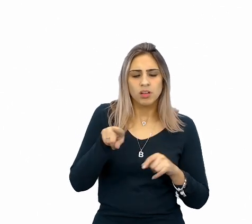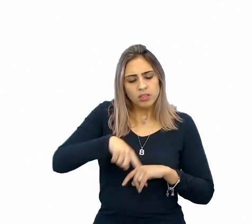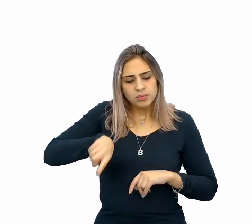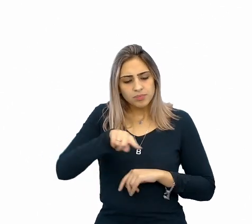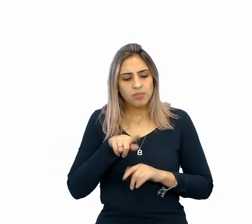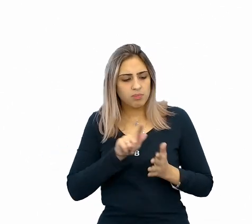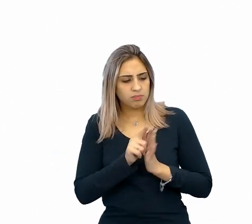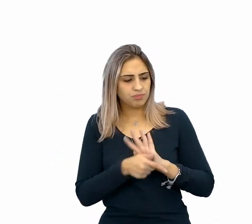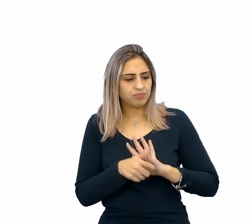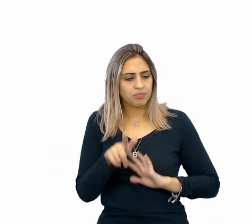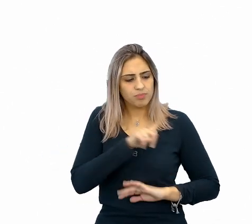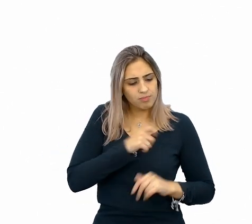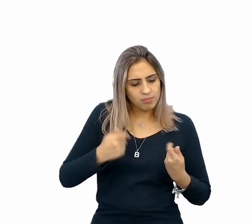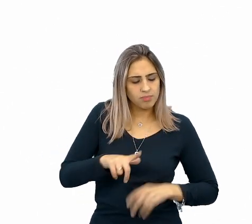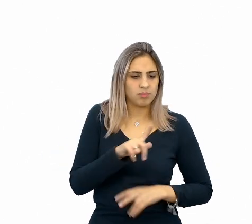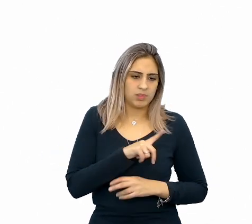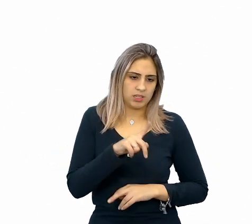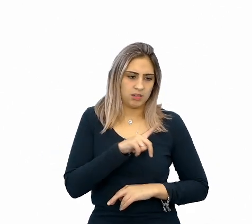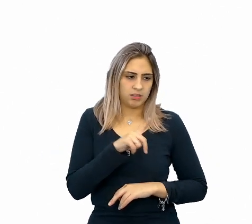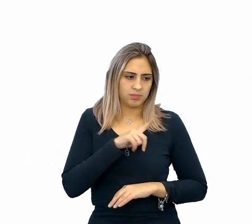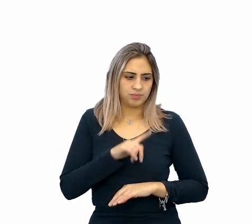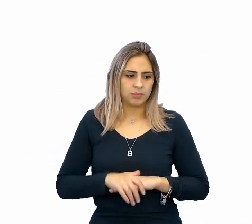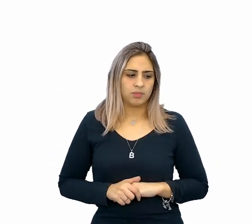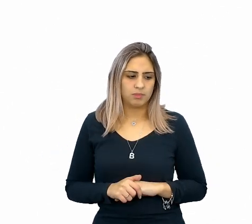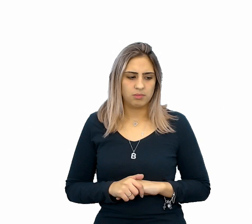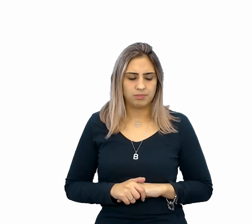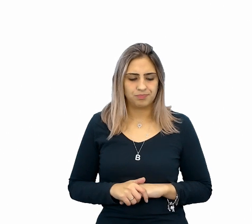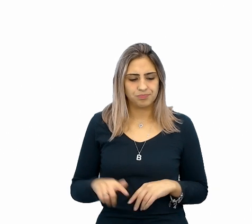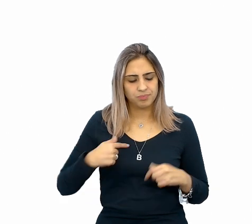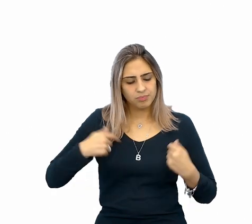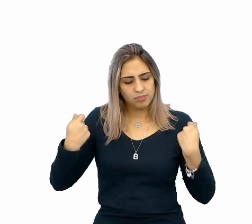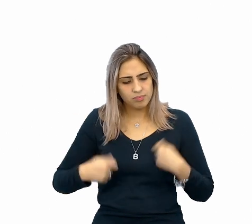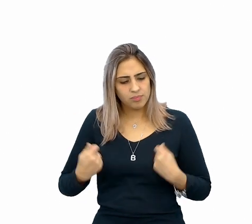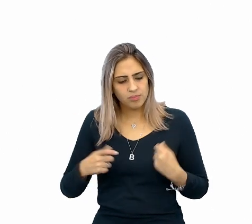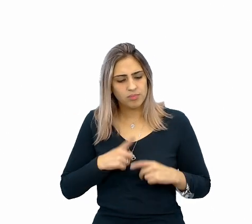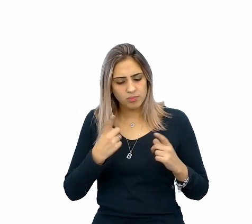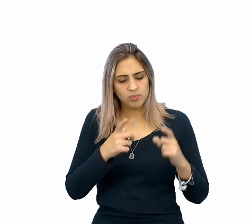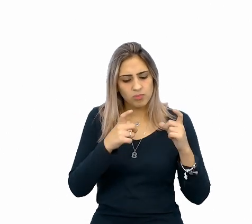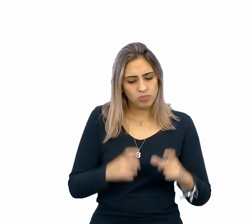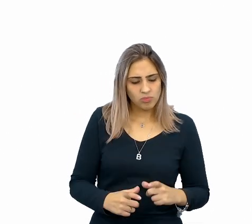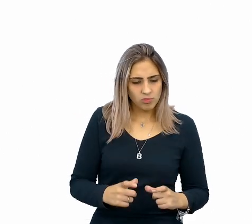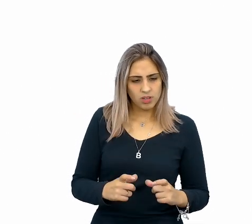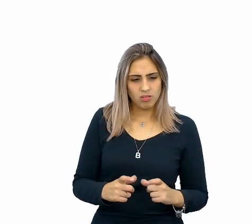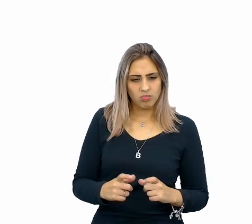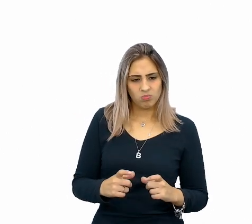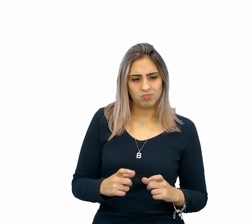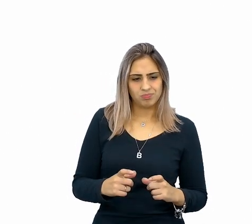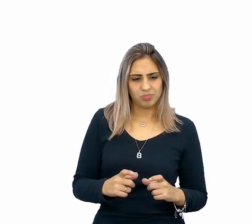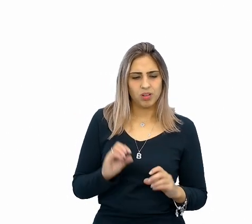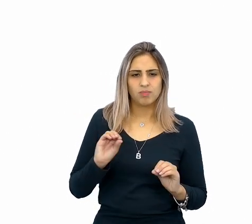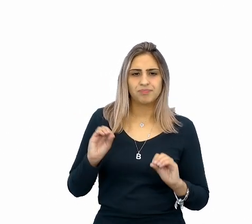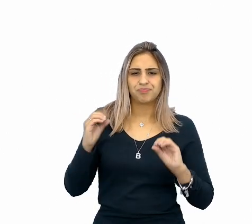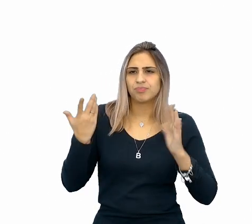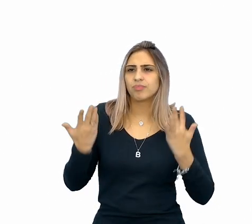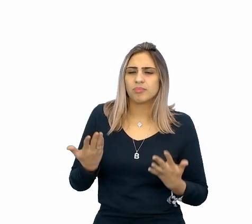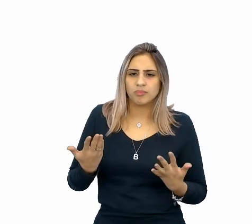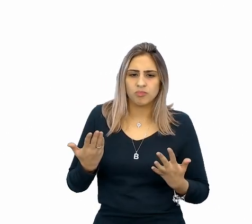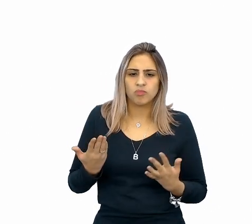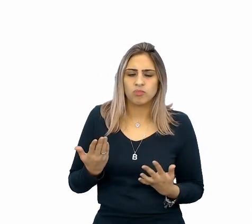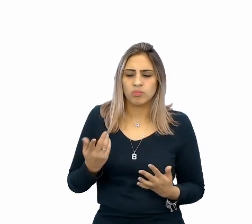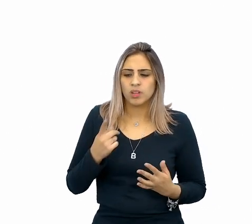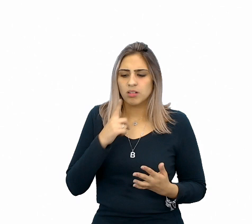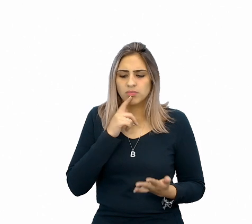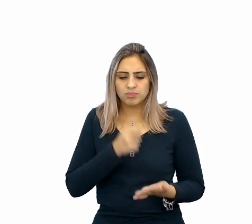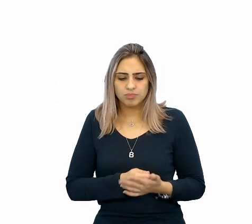esse gênero tem de ter, né? Eu preciso ter um local onde acontecerá